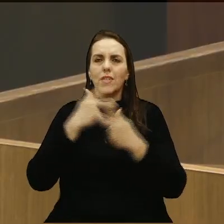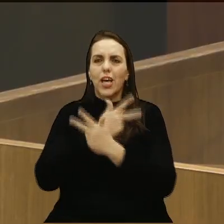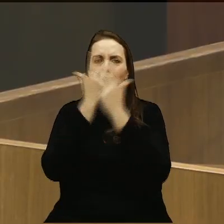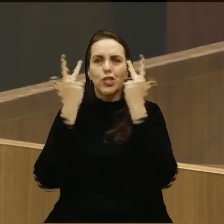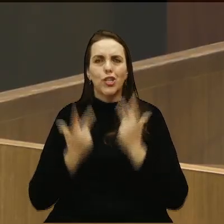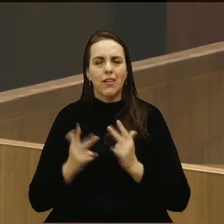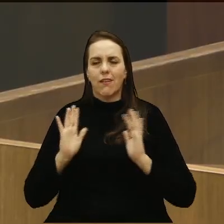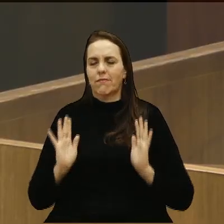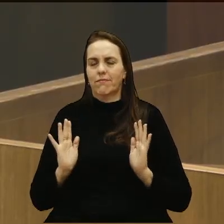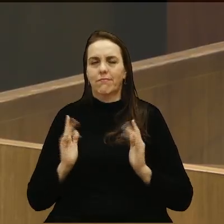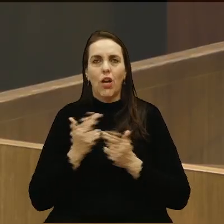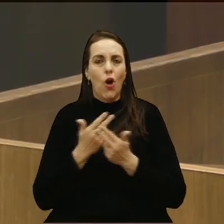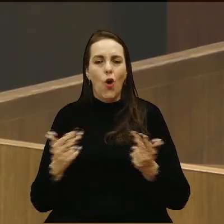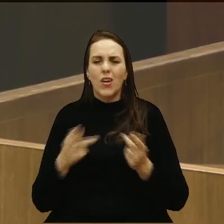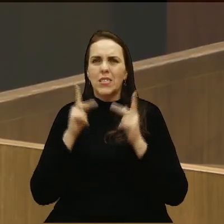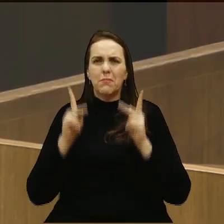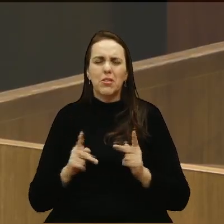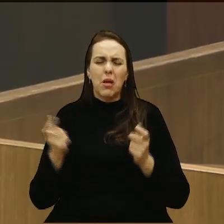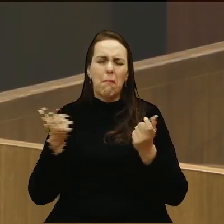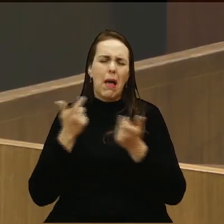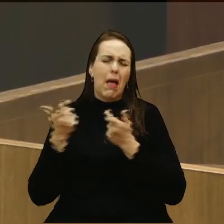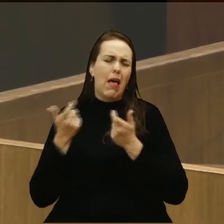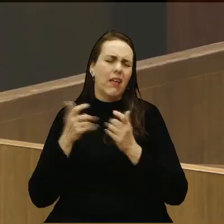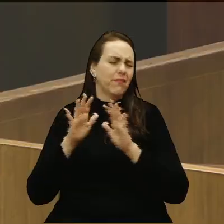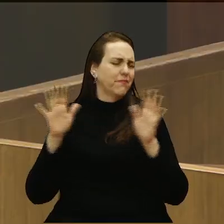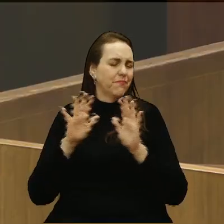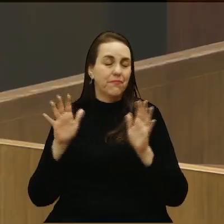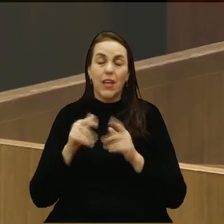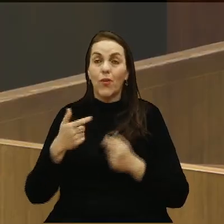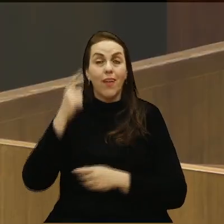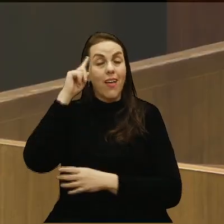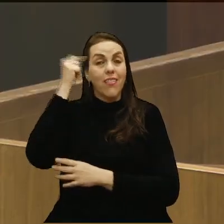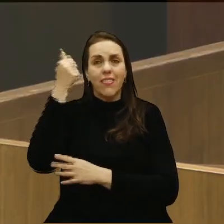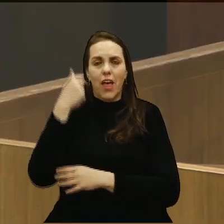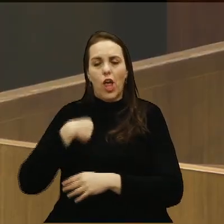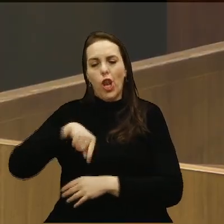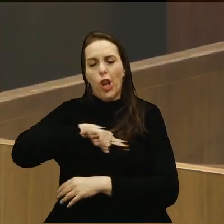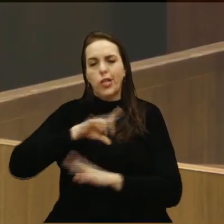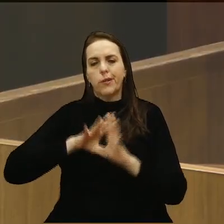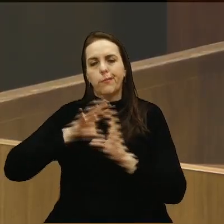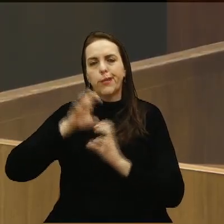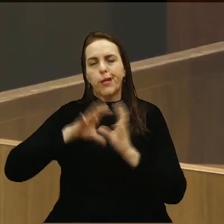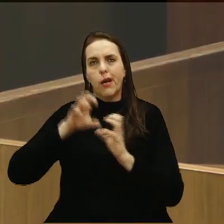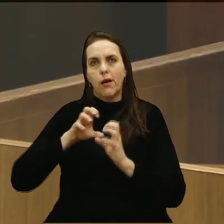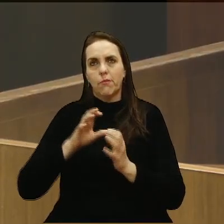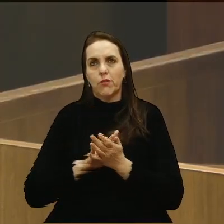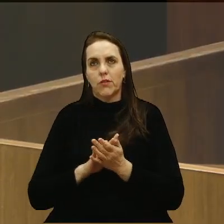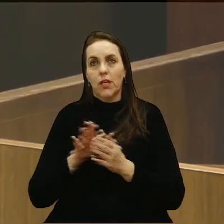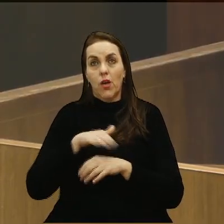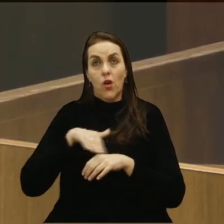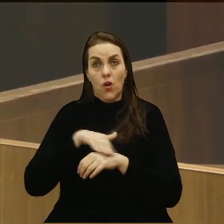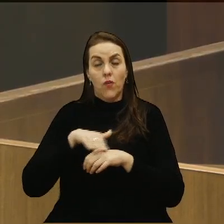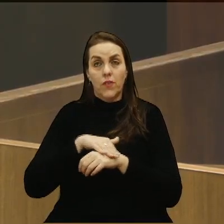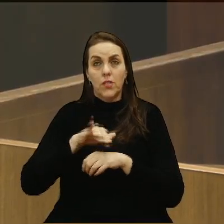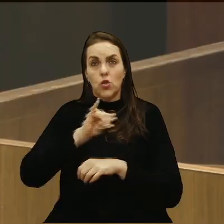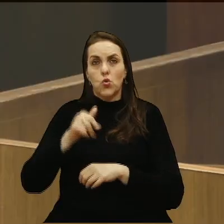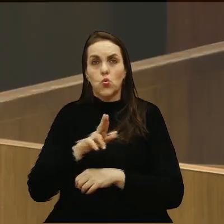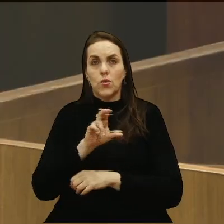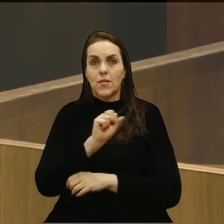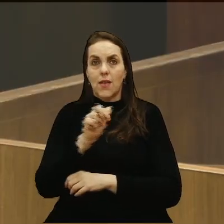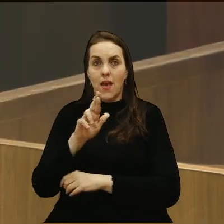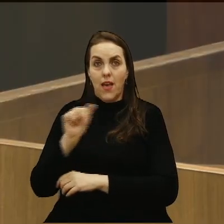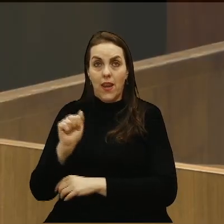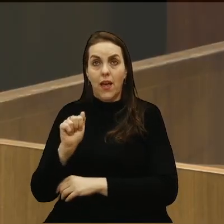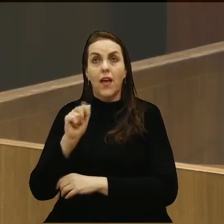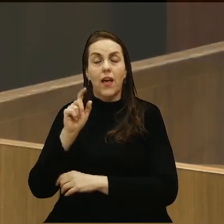das coisas que falam, as pessoas não têm a menor noção do que estão dizendo, e nós brigamos por isso. Eu falava com a Jussara de Quadros, vereador Lucas Carinhato, que a Jussara de